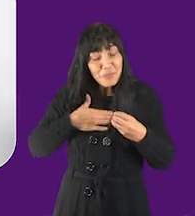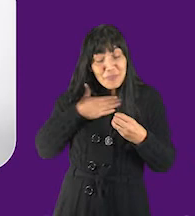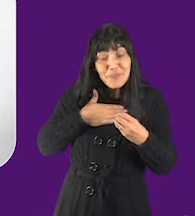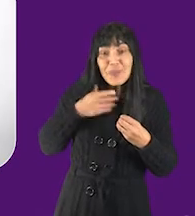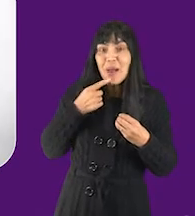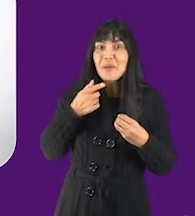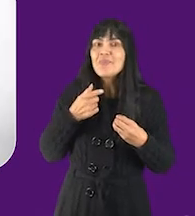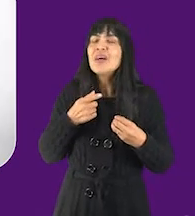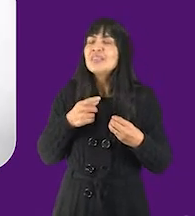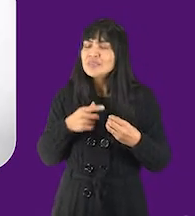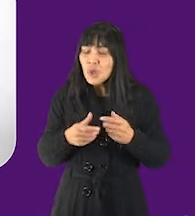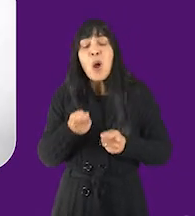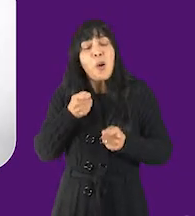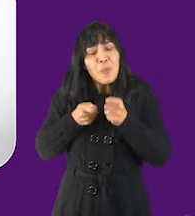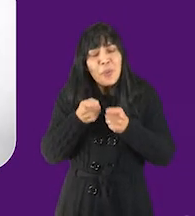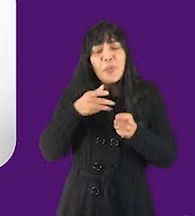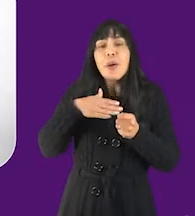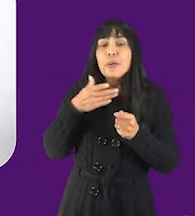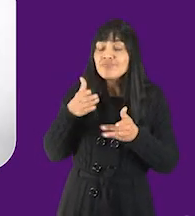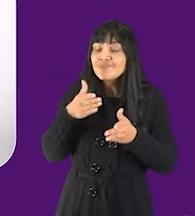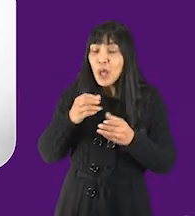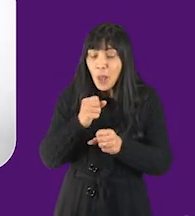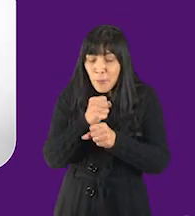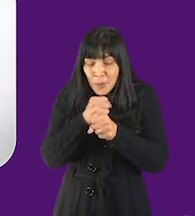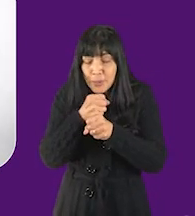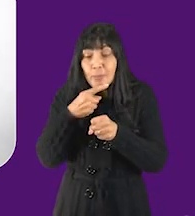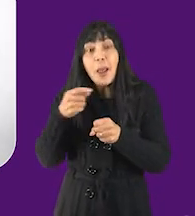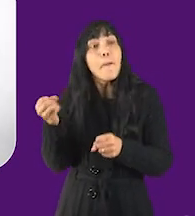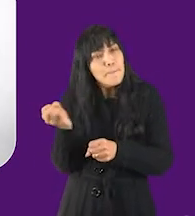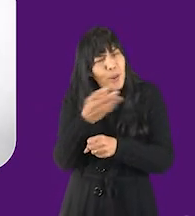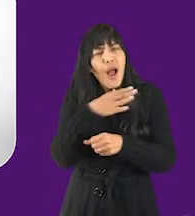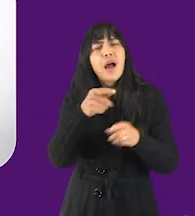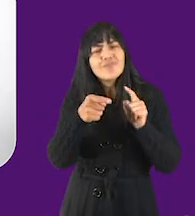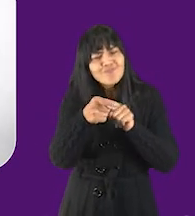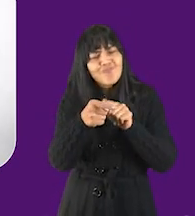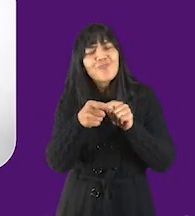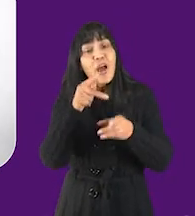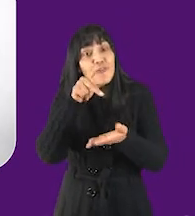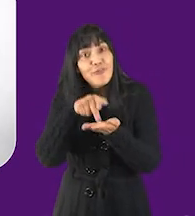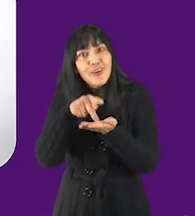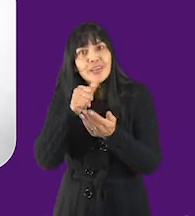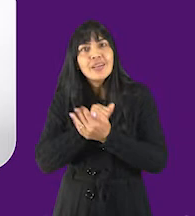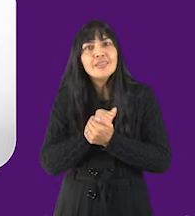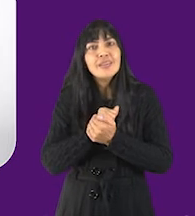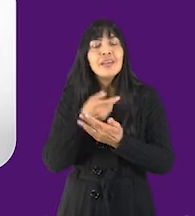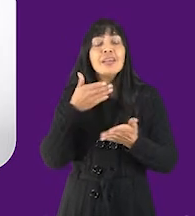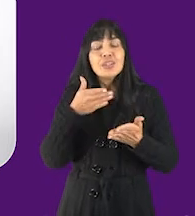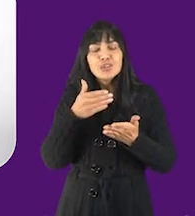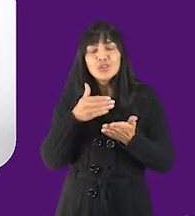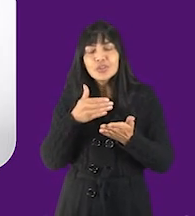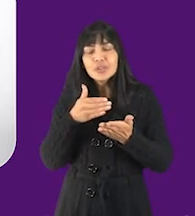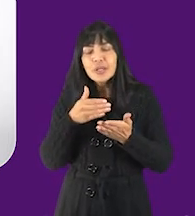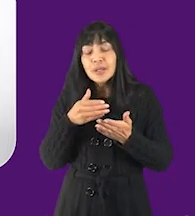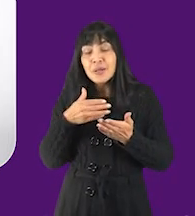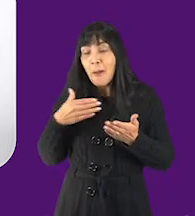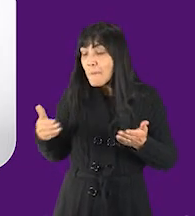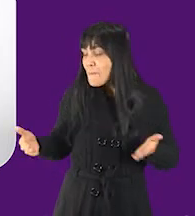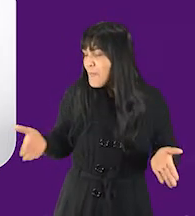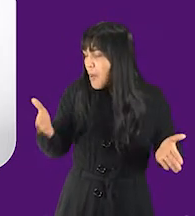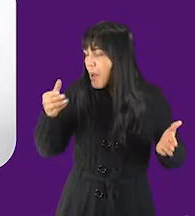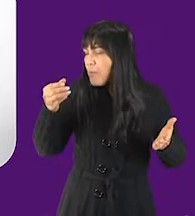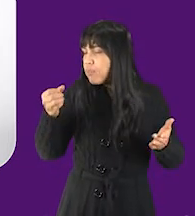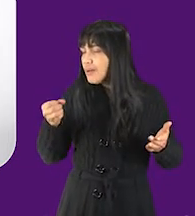mas realmente nosso negócio foi construído pela inovação e a inovação que impulsiona o nosso crescimento